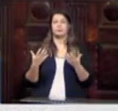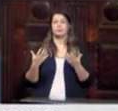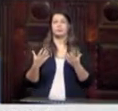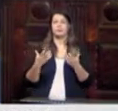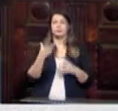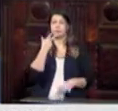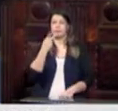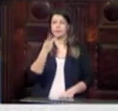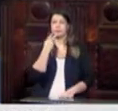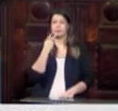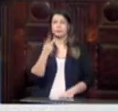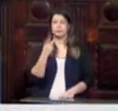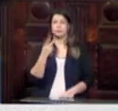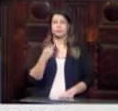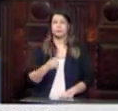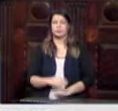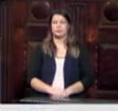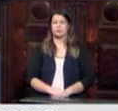falar